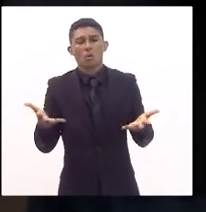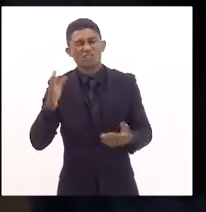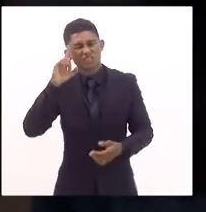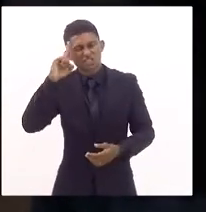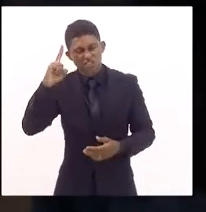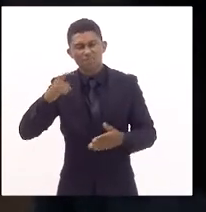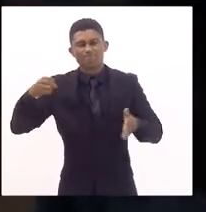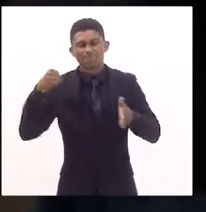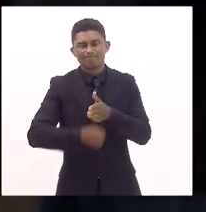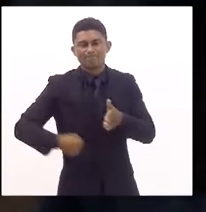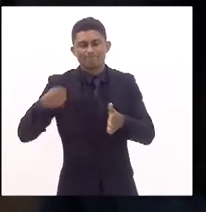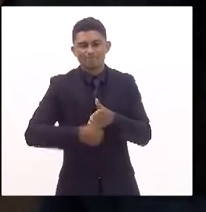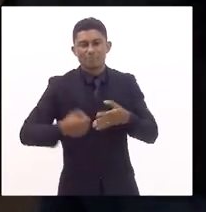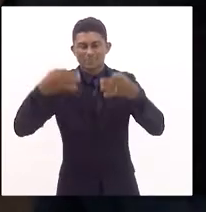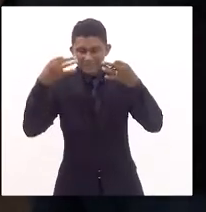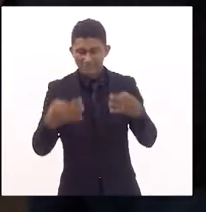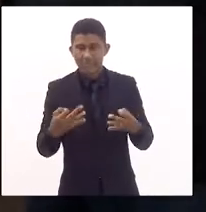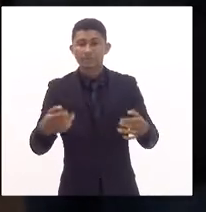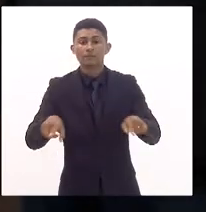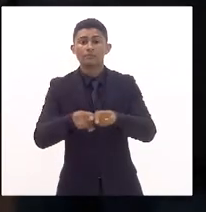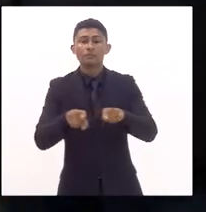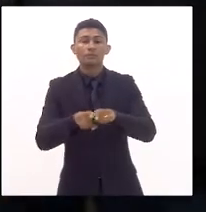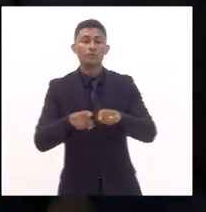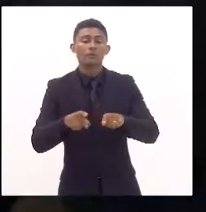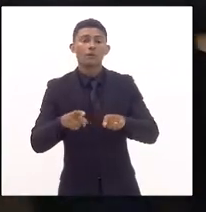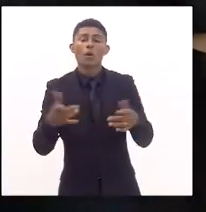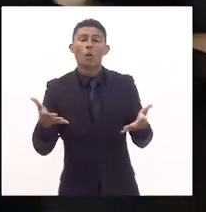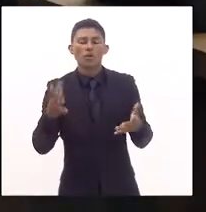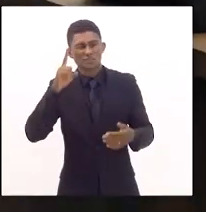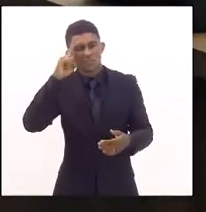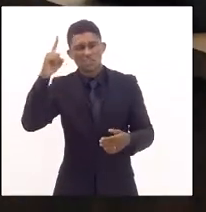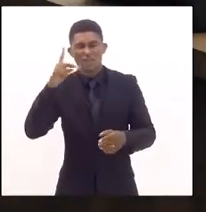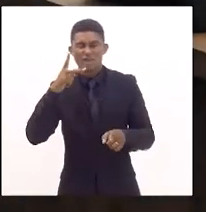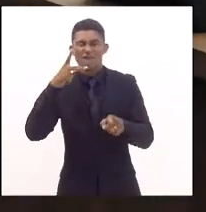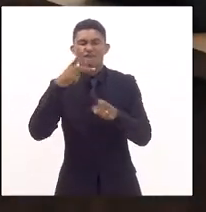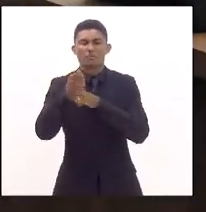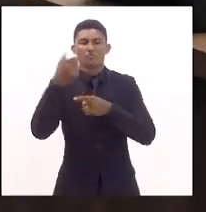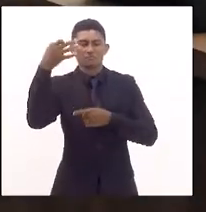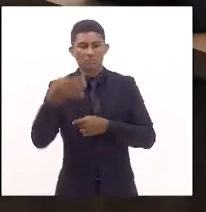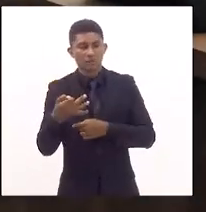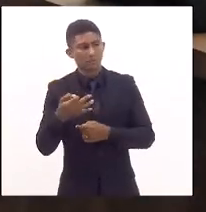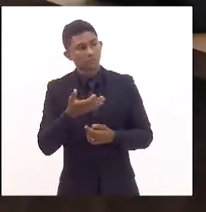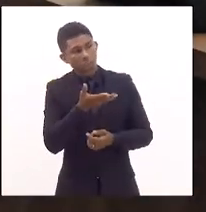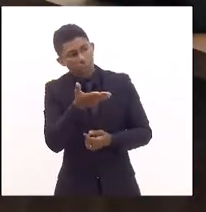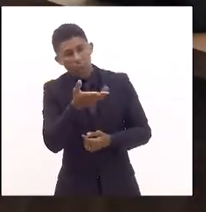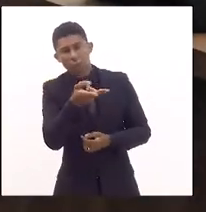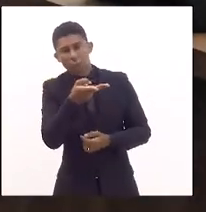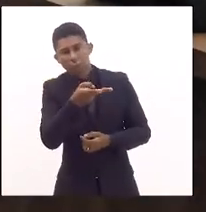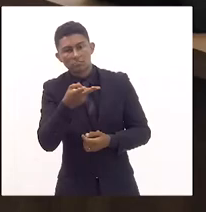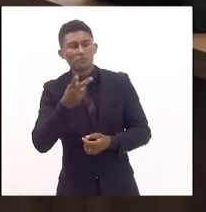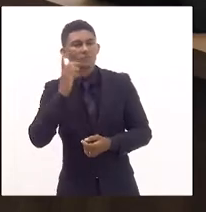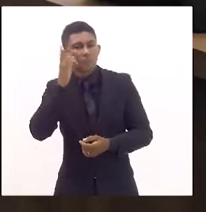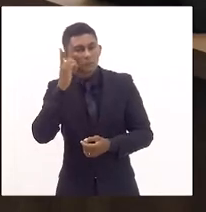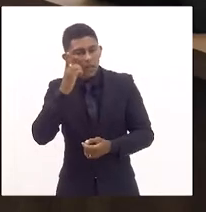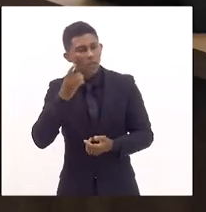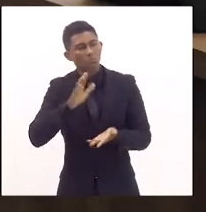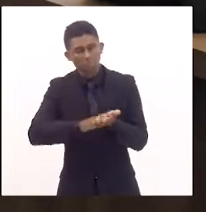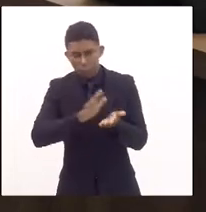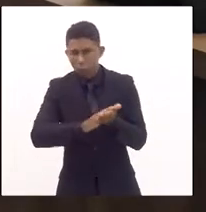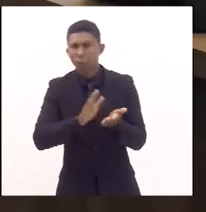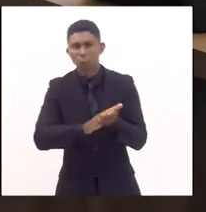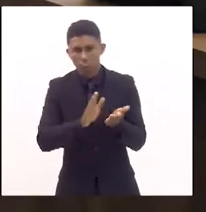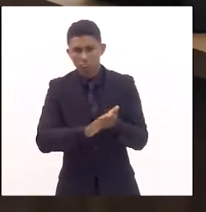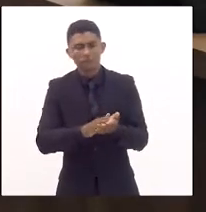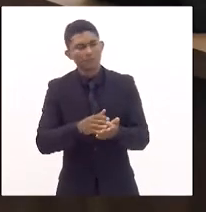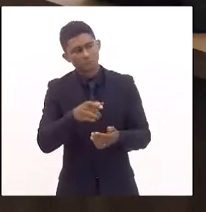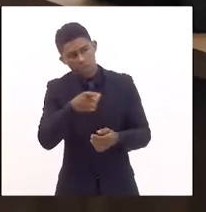de luta, porque o dia de hoje foi o dia de vitória. Parabéns aos deputados Mink, deputada Mônica e